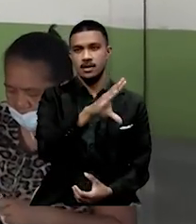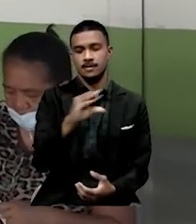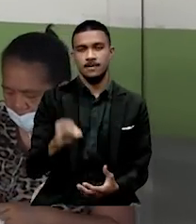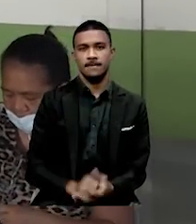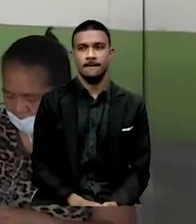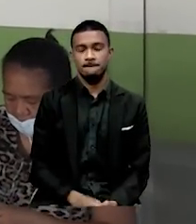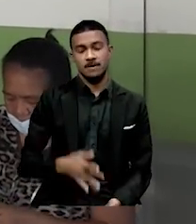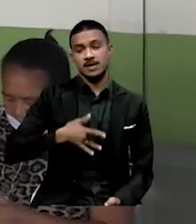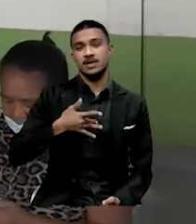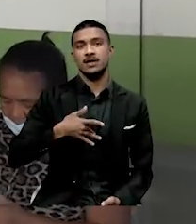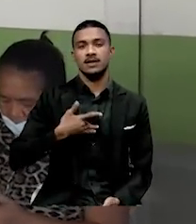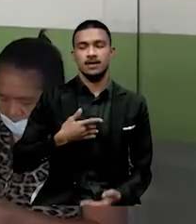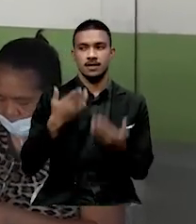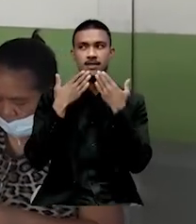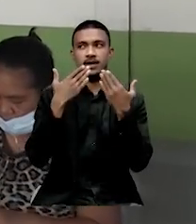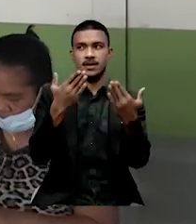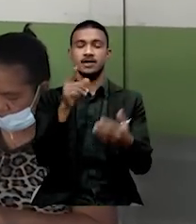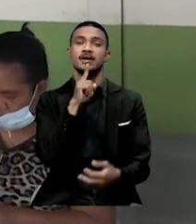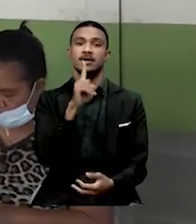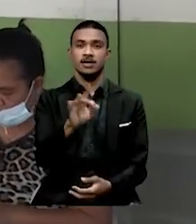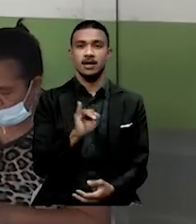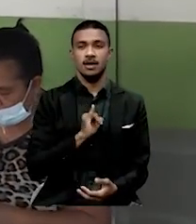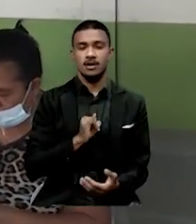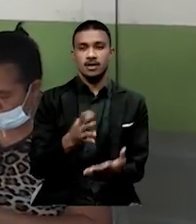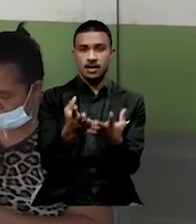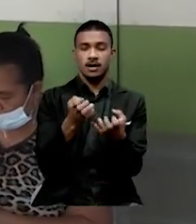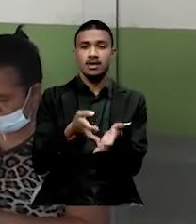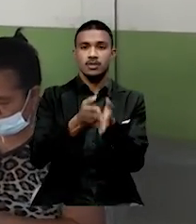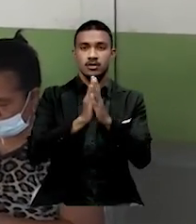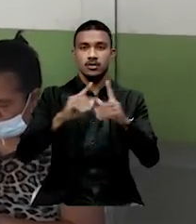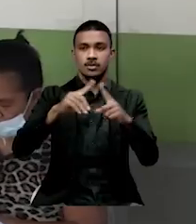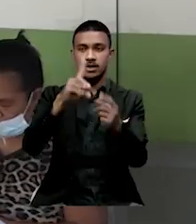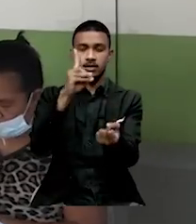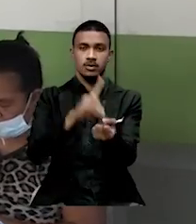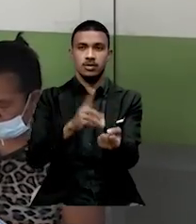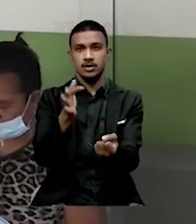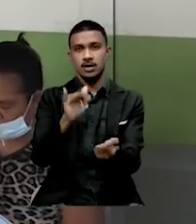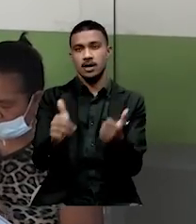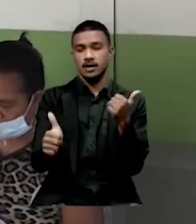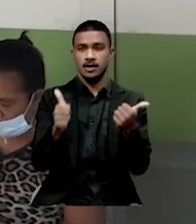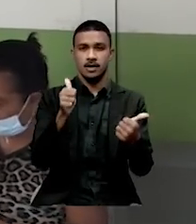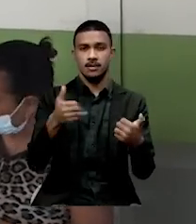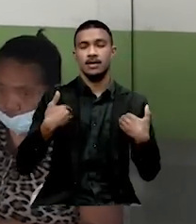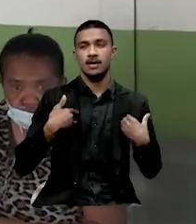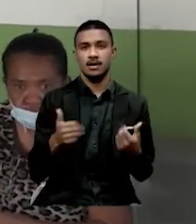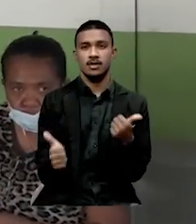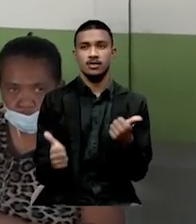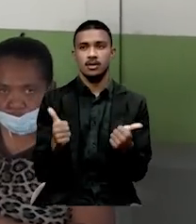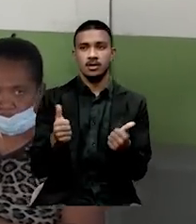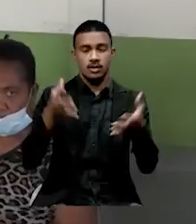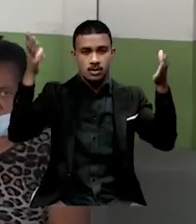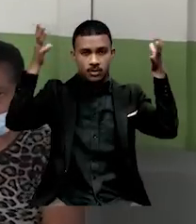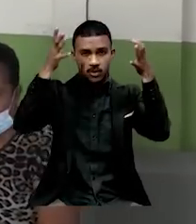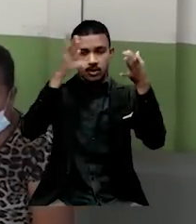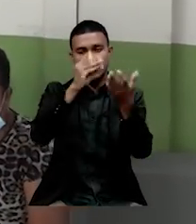Sinto agradecer de ter ao cara com sorriso subado torce no bem macar dia tu pera ao cara minha minha no pera de